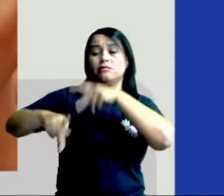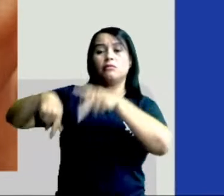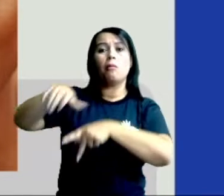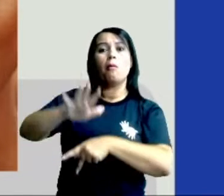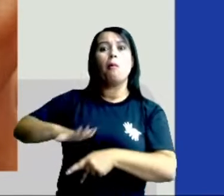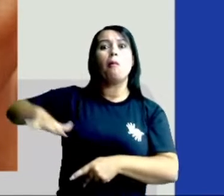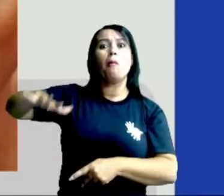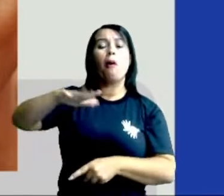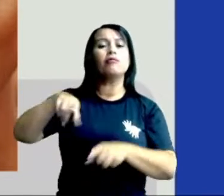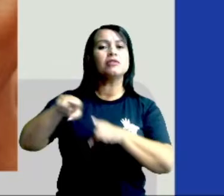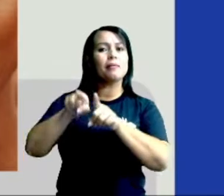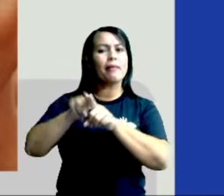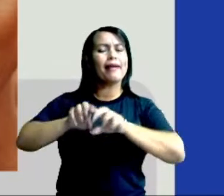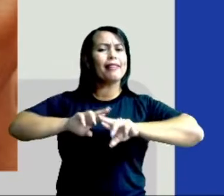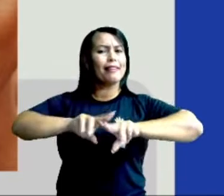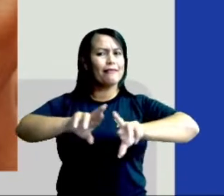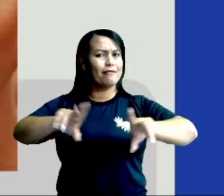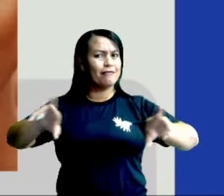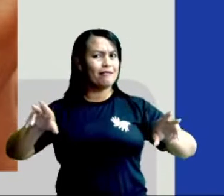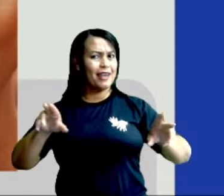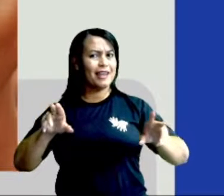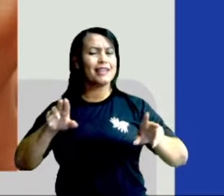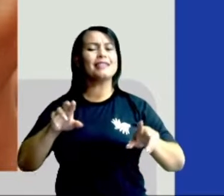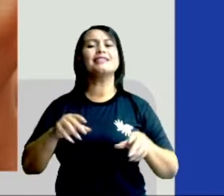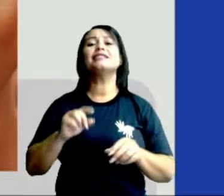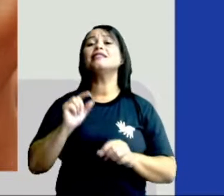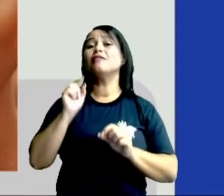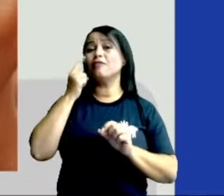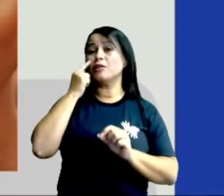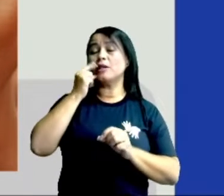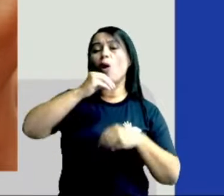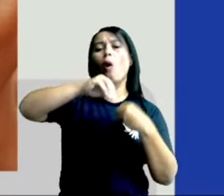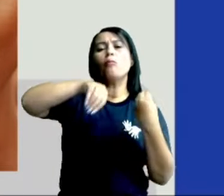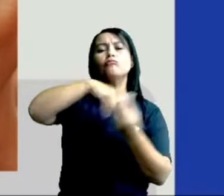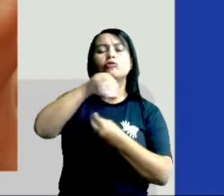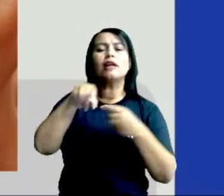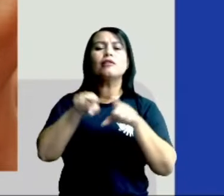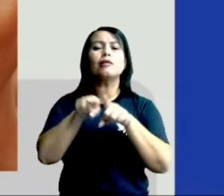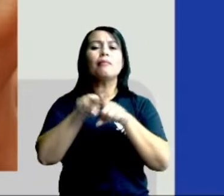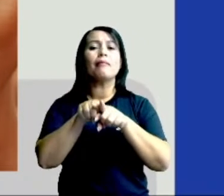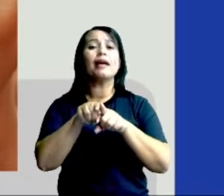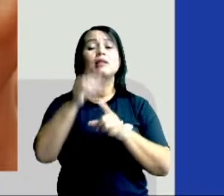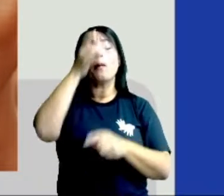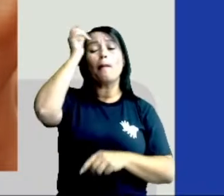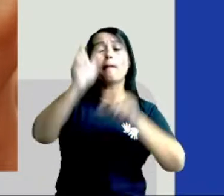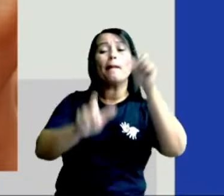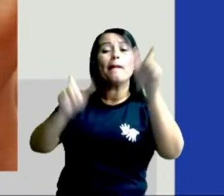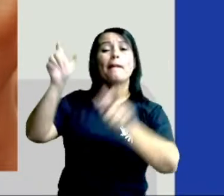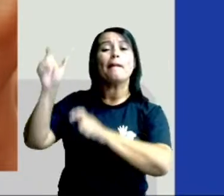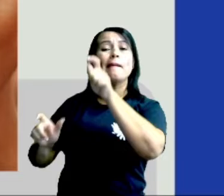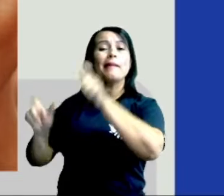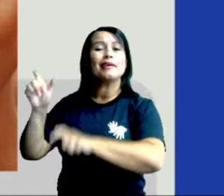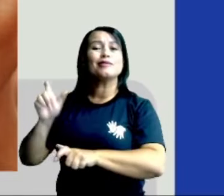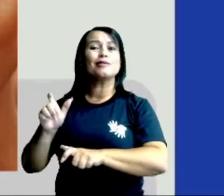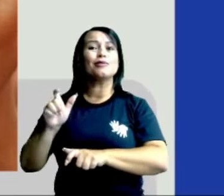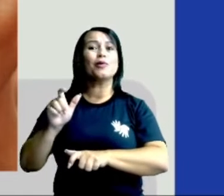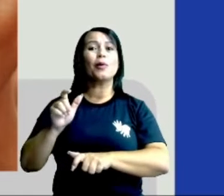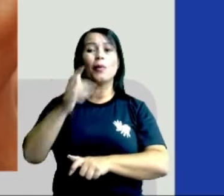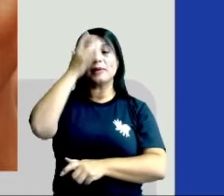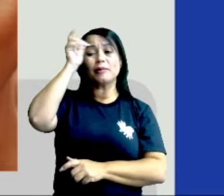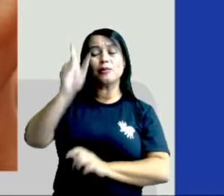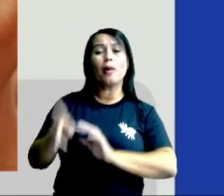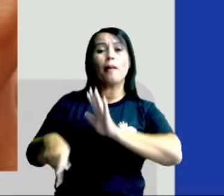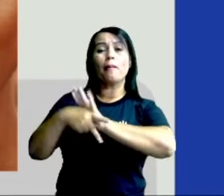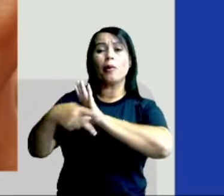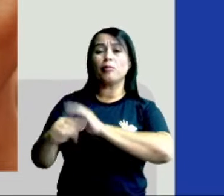povos e de diferentes etnias. Assim, multirraciais ou mestiços são as pessoas que não são descendentes de